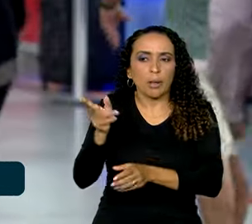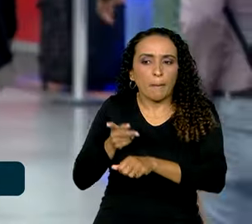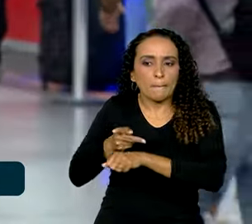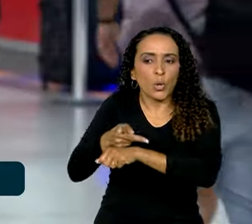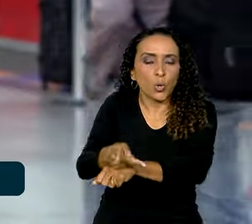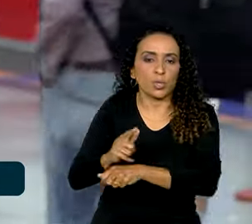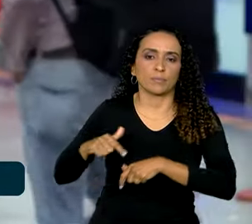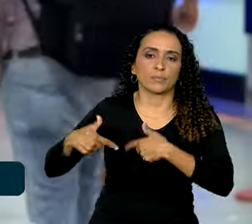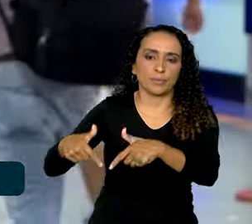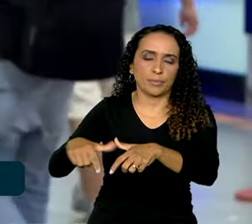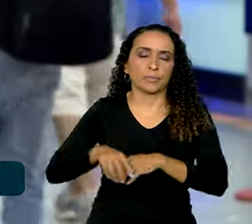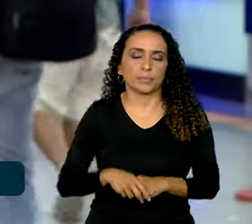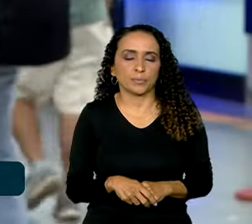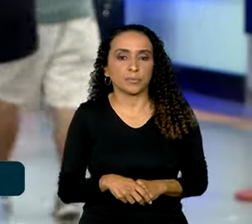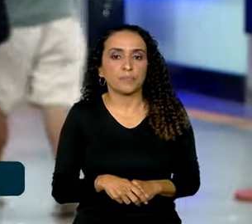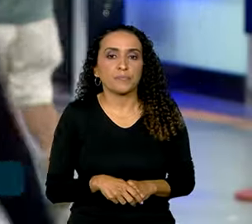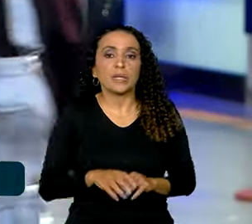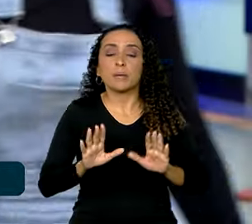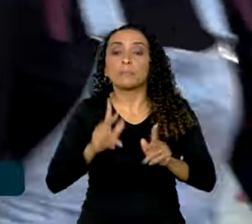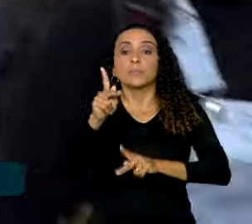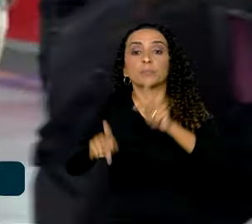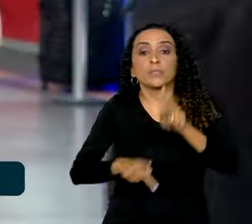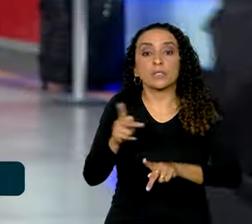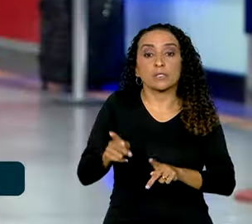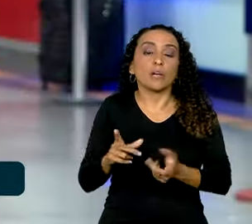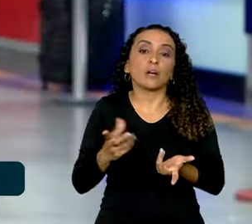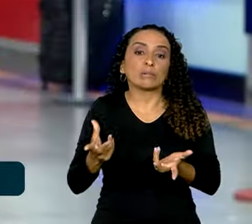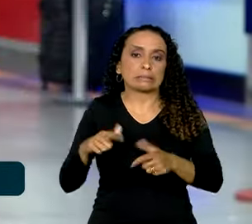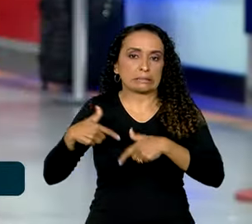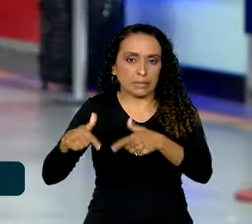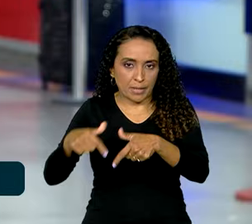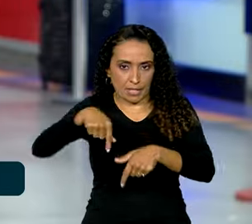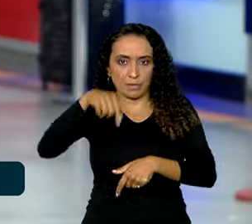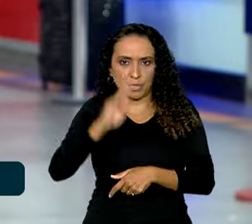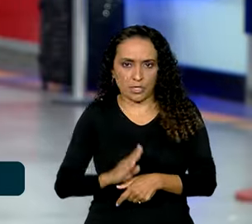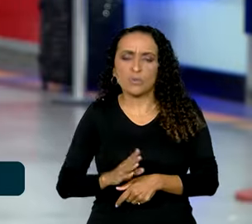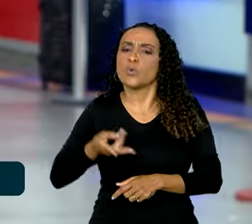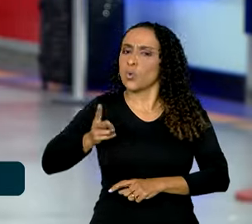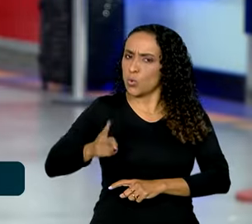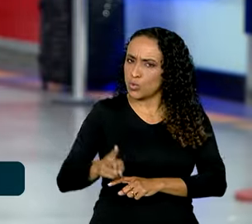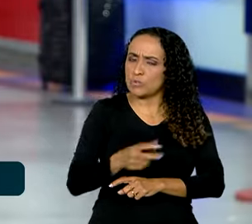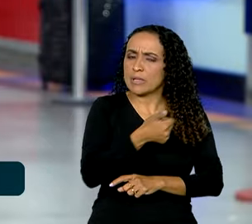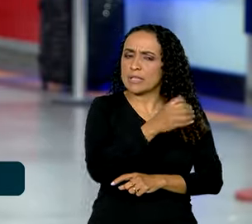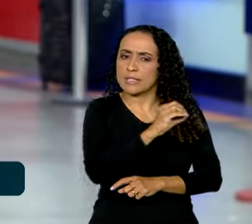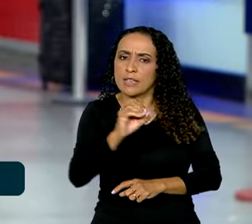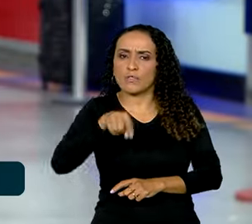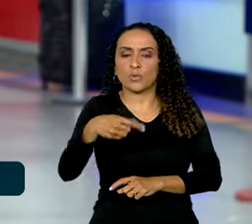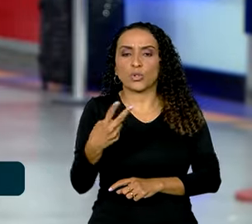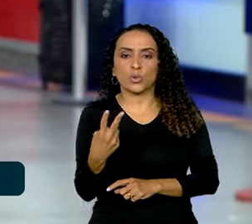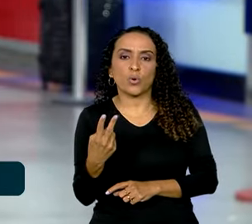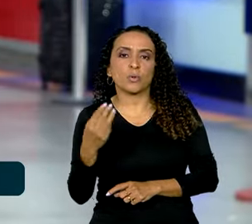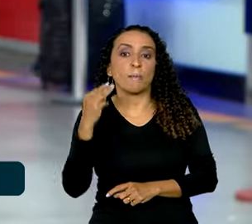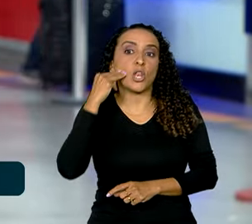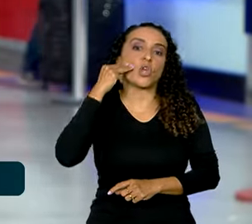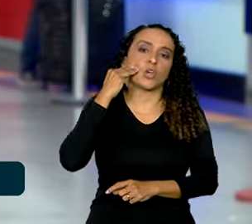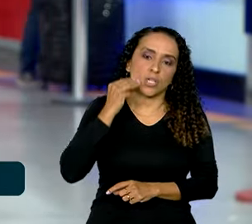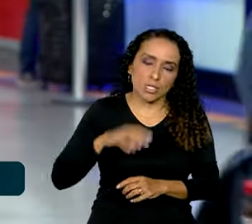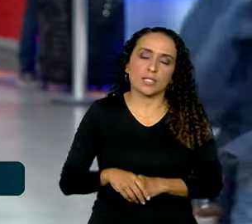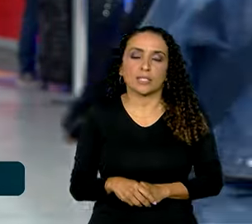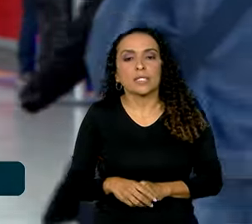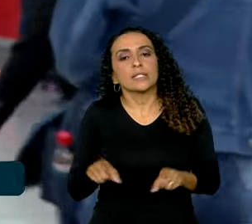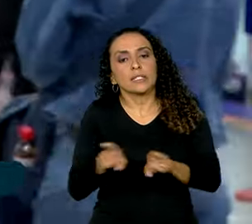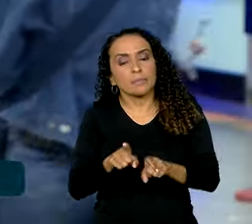por trabalho. Mas a população ocupada no país se manteve em 100,2 milhões